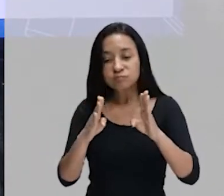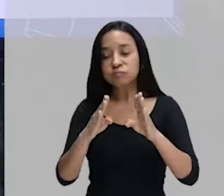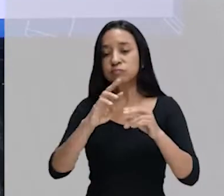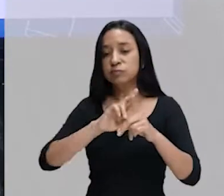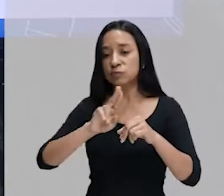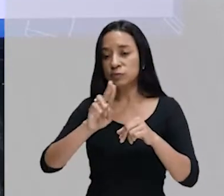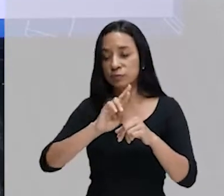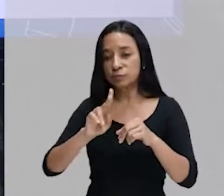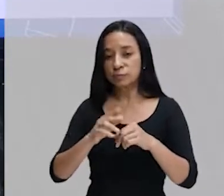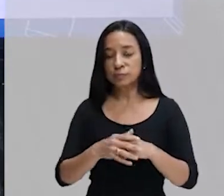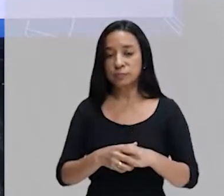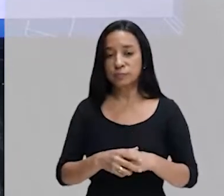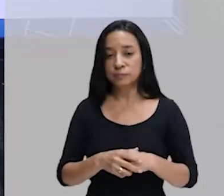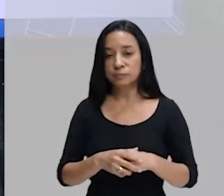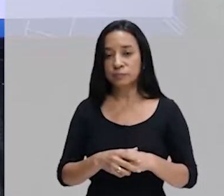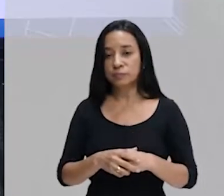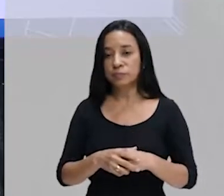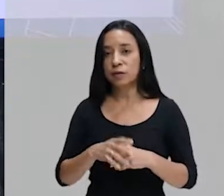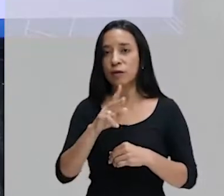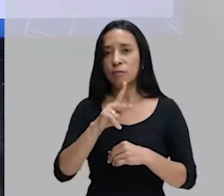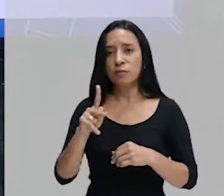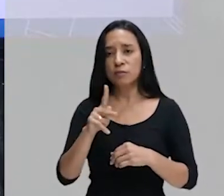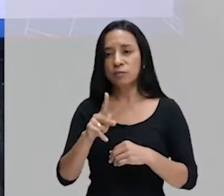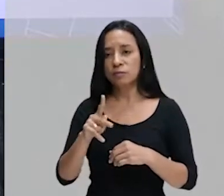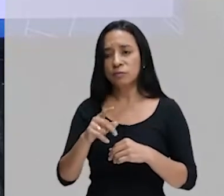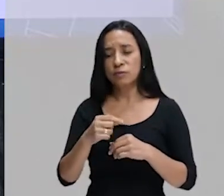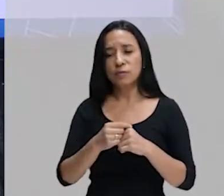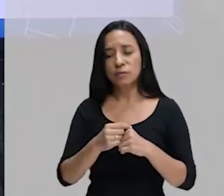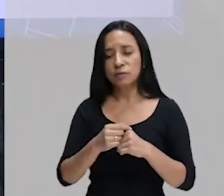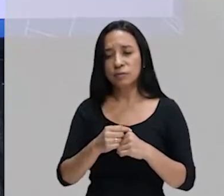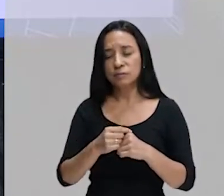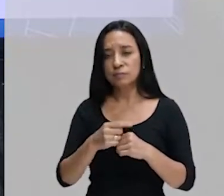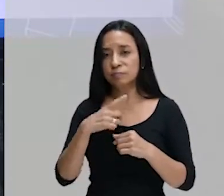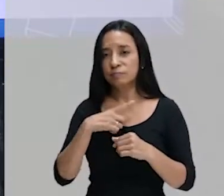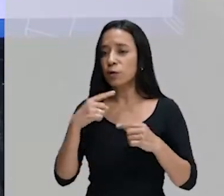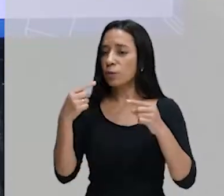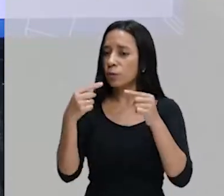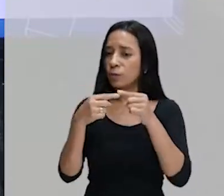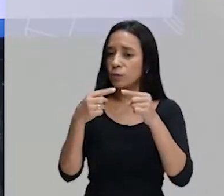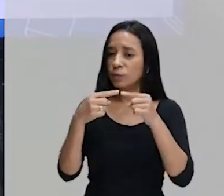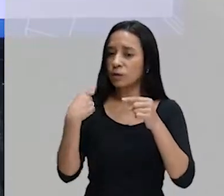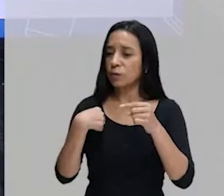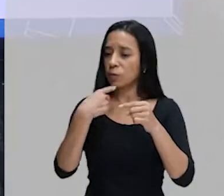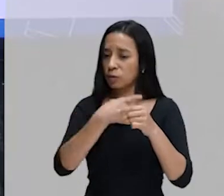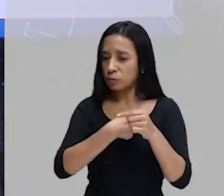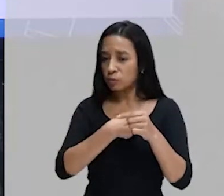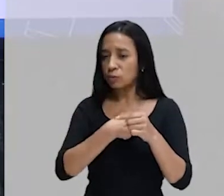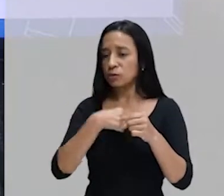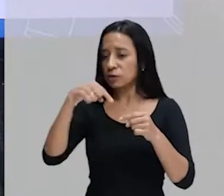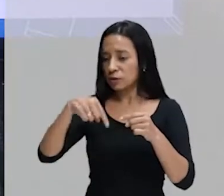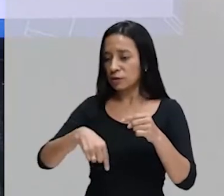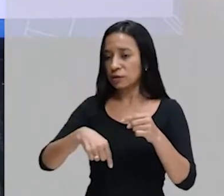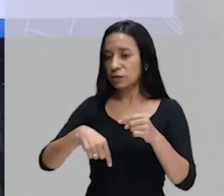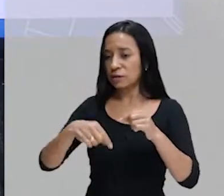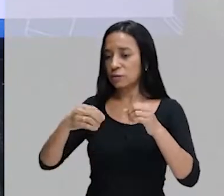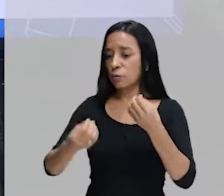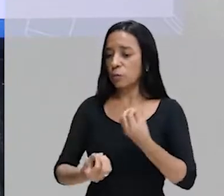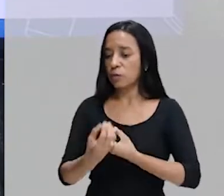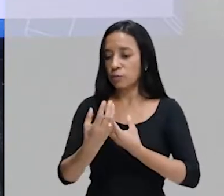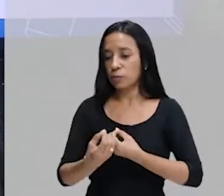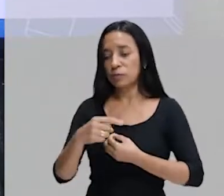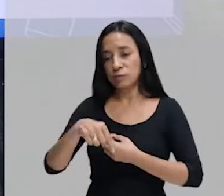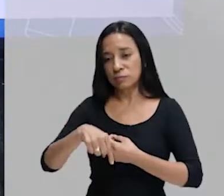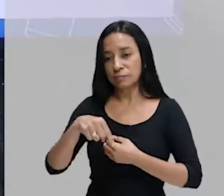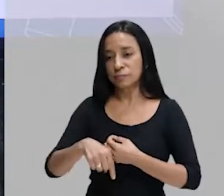diferenciada. Ah, professora, tem alguma coisa a ver com o que a senhora falou a respeito da nossa cerâmica aqui, de Rosário, de Santa